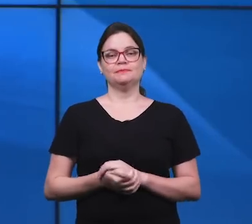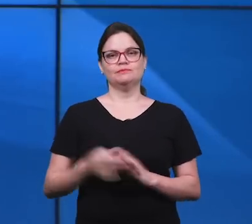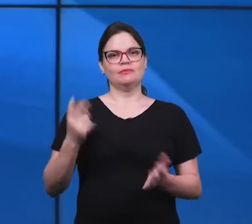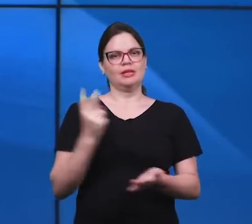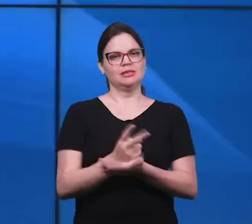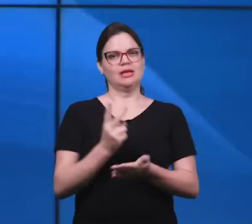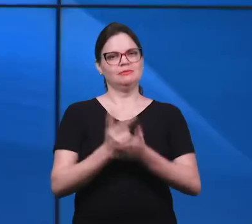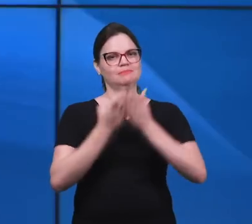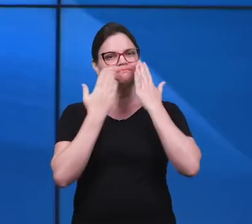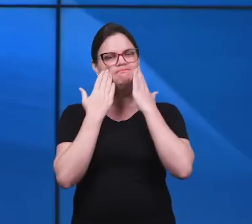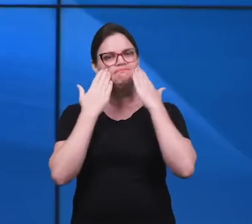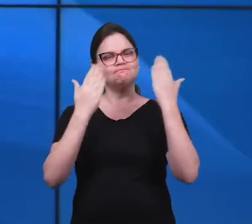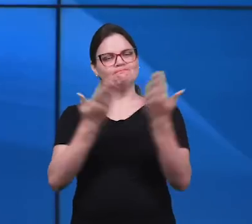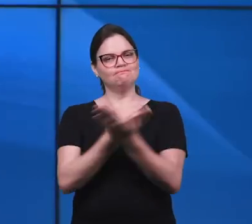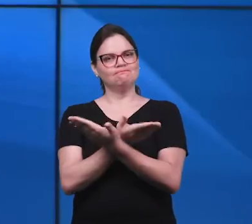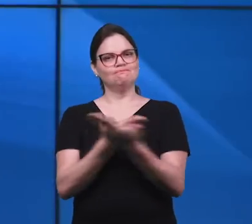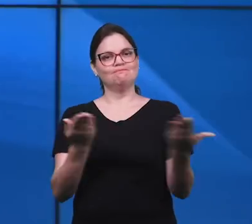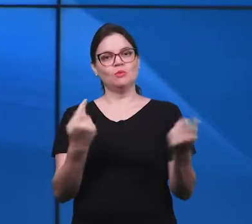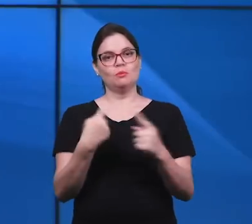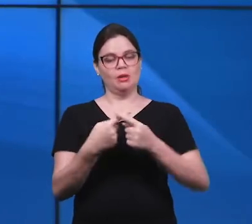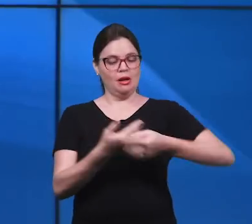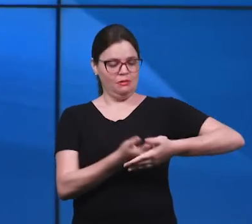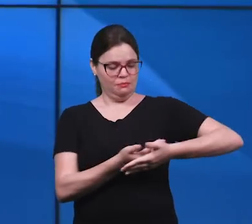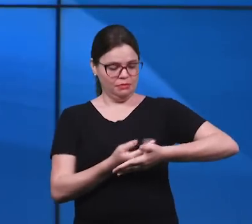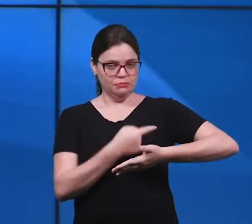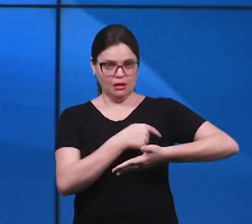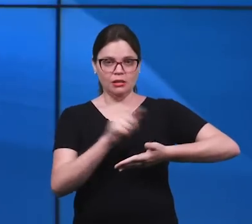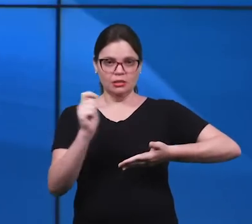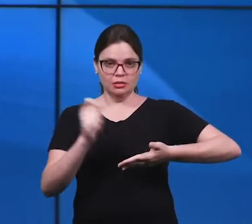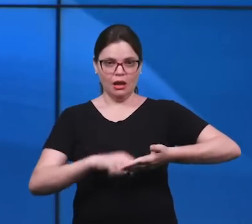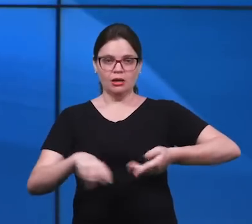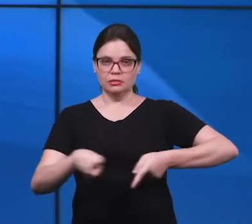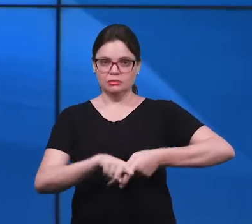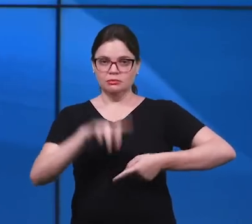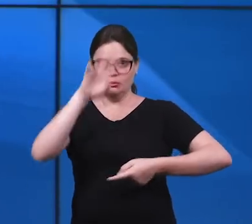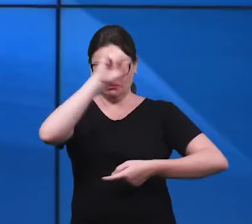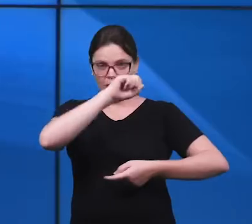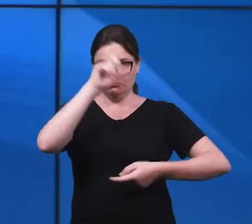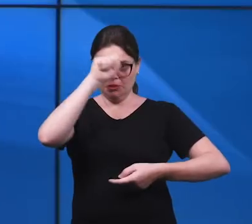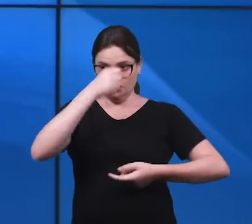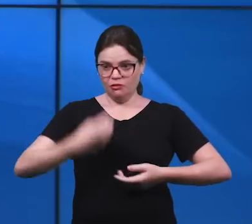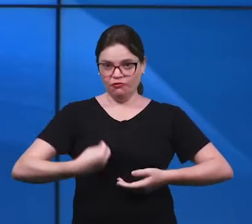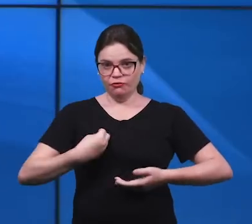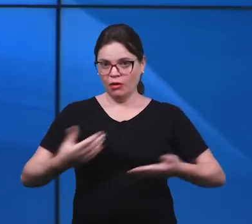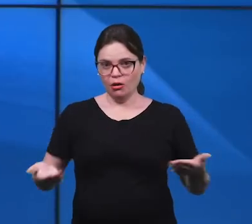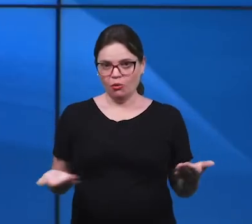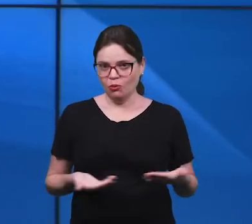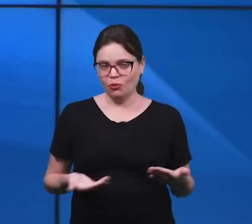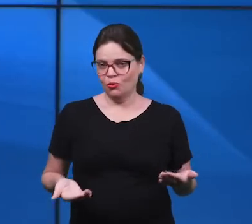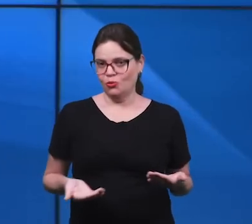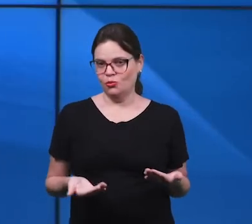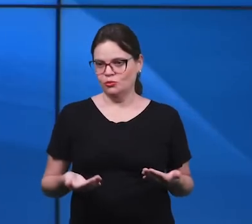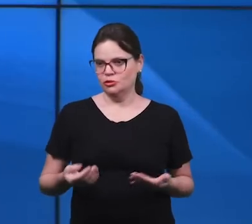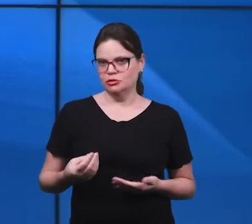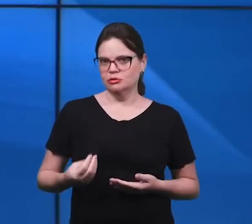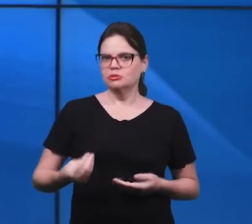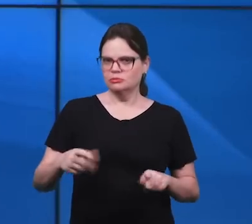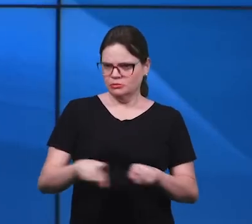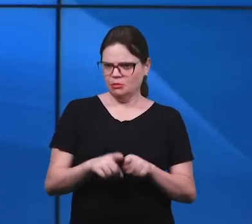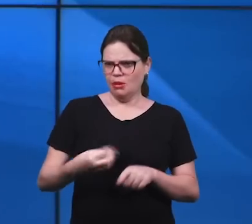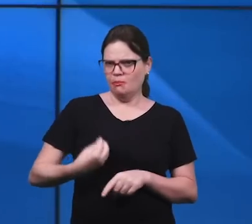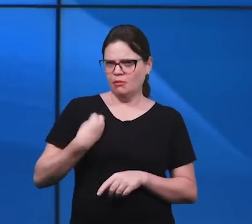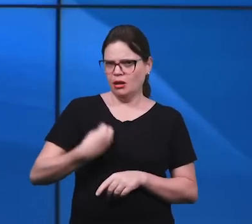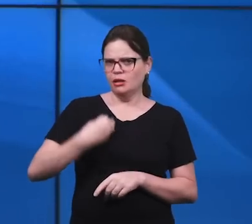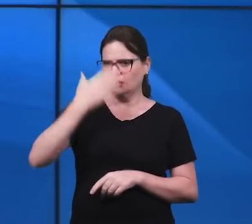sempre apresentamos aqui para mostrar o que os nossos bebês, eles fazem parte também da igreja de hoje. Eles são participativos,